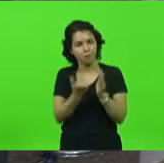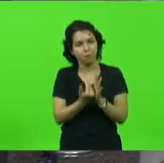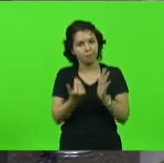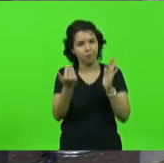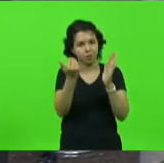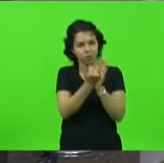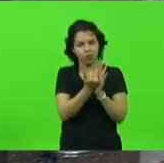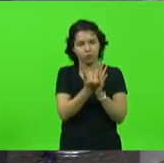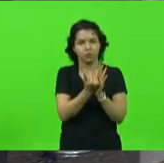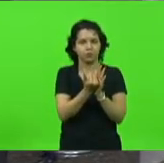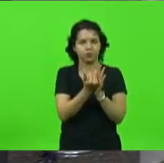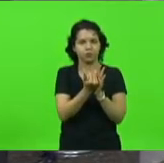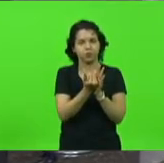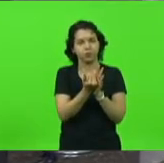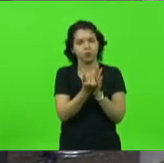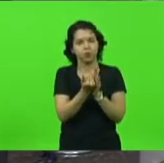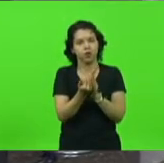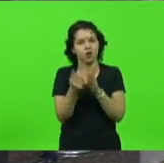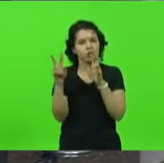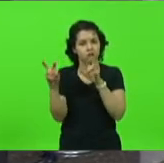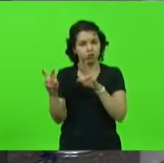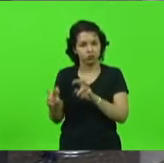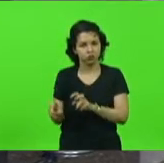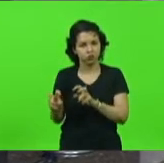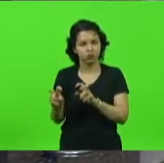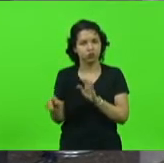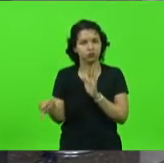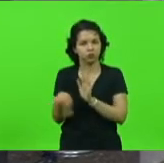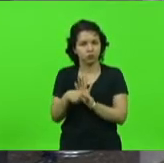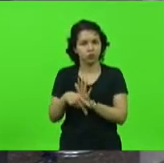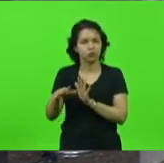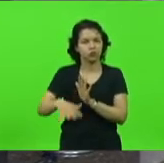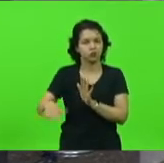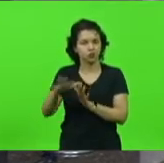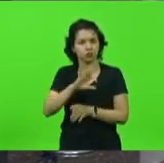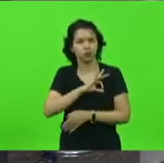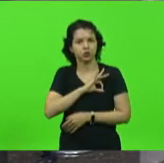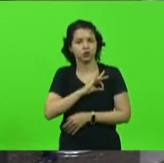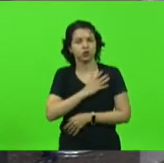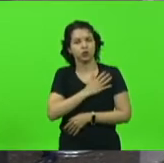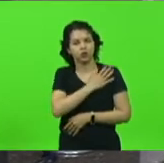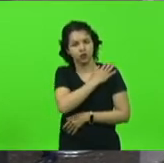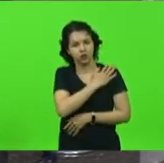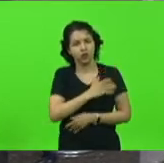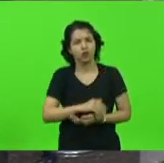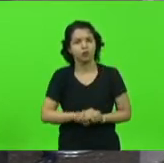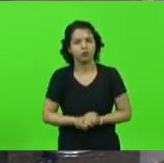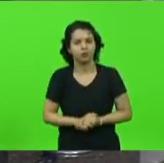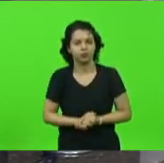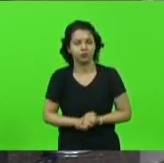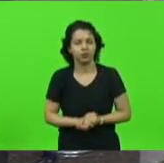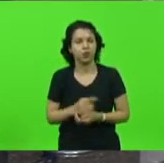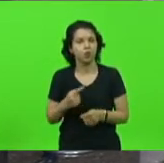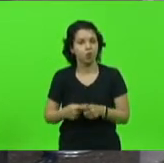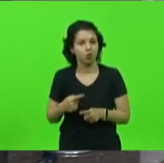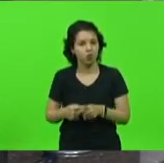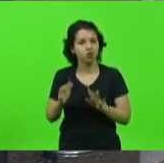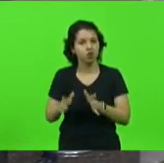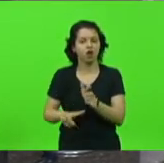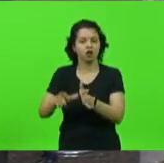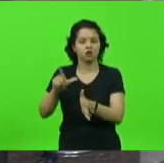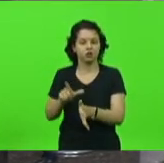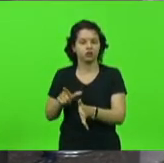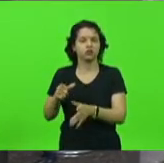questões somente da Polícia Militar. E ele é fruto de uma ampla negociação